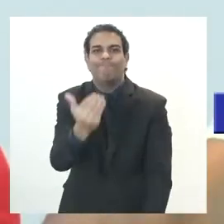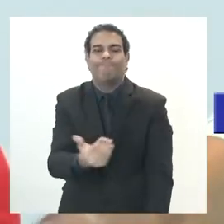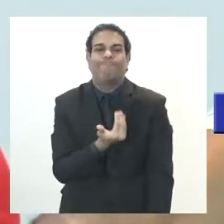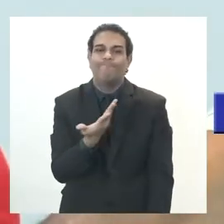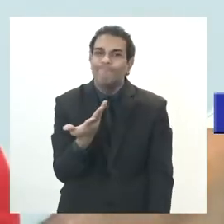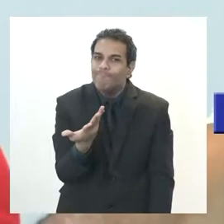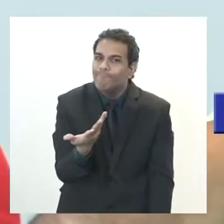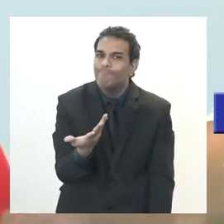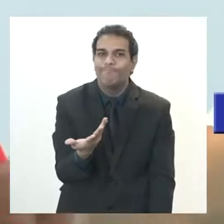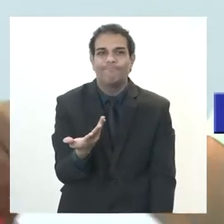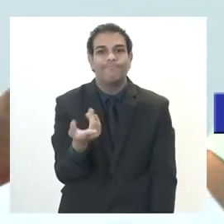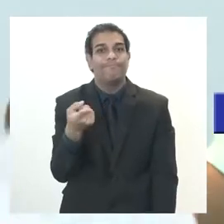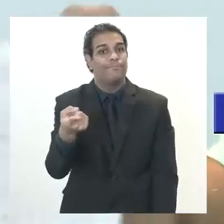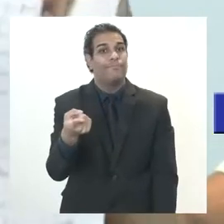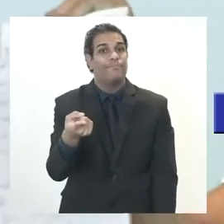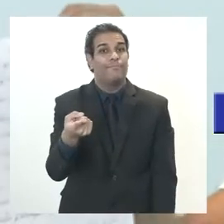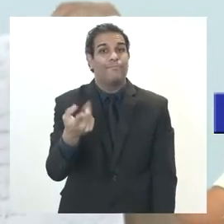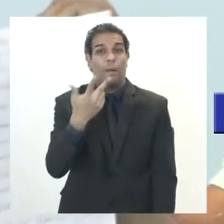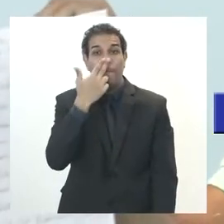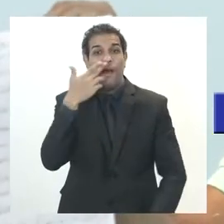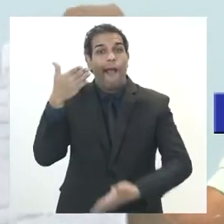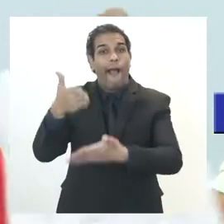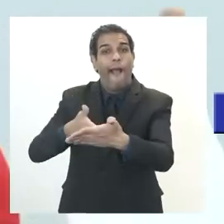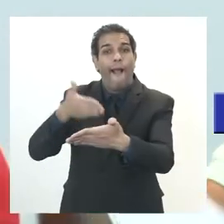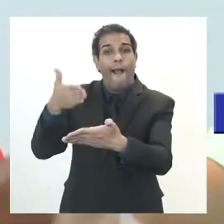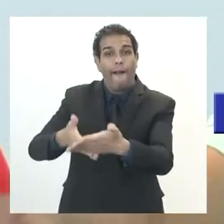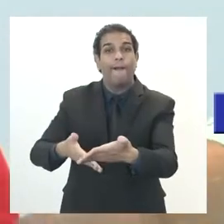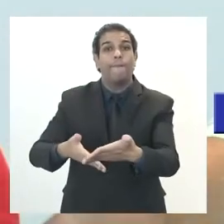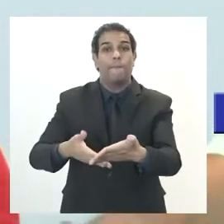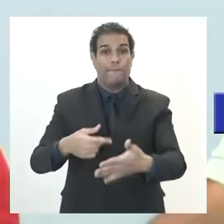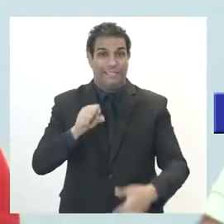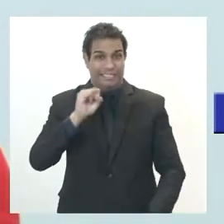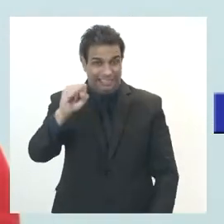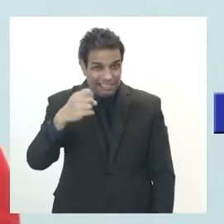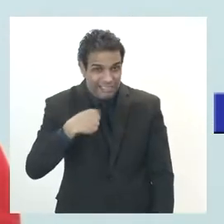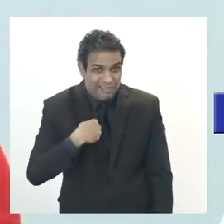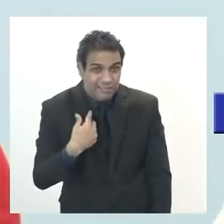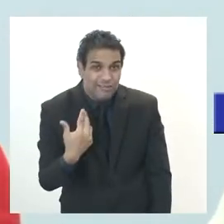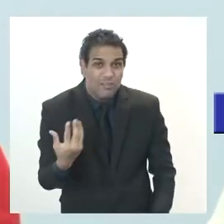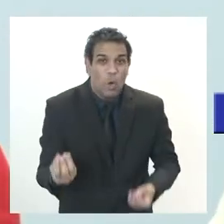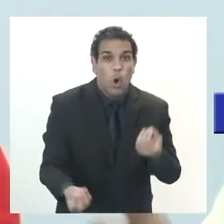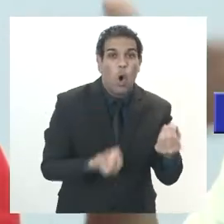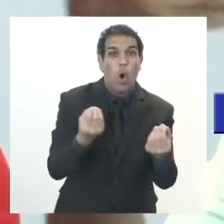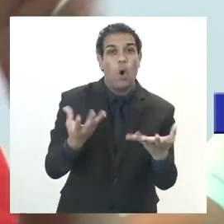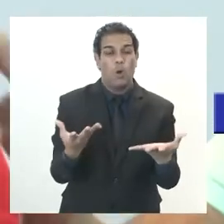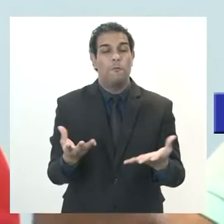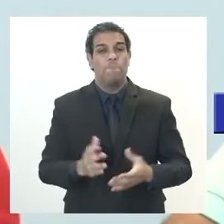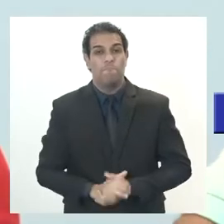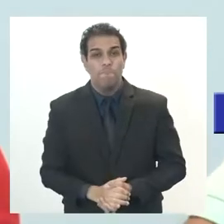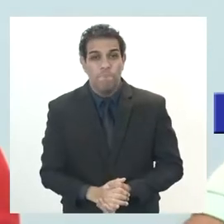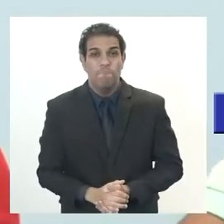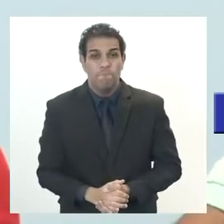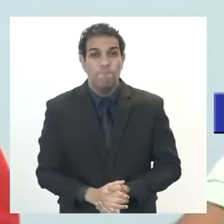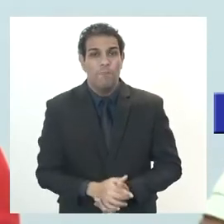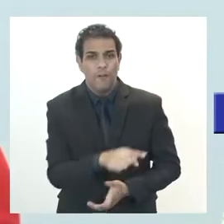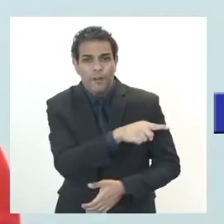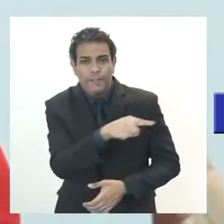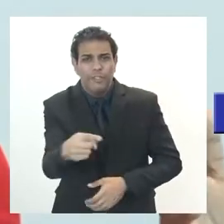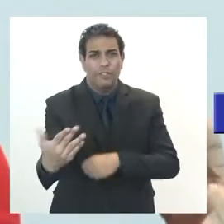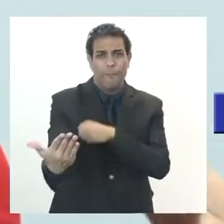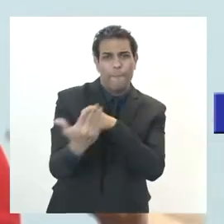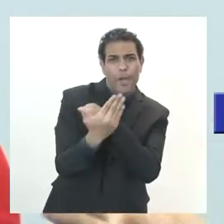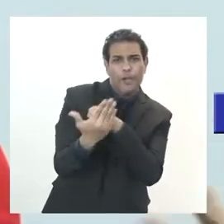aqui no caso aqui ele vai ficar na corda bamba se eu tiver enganado gostaria que o Senhor pudesse até me ajudar